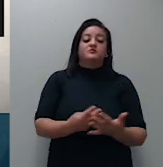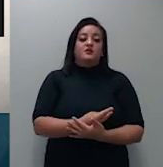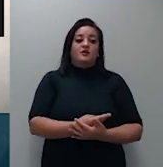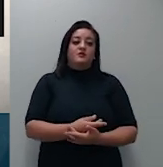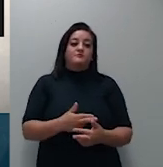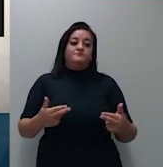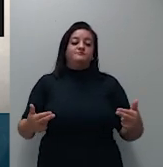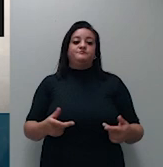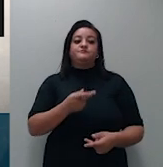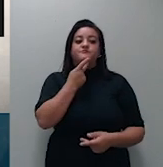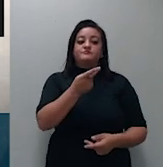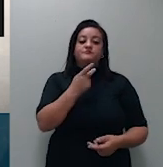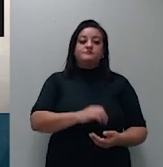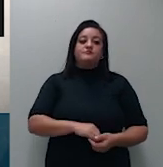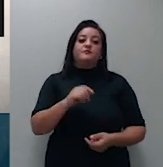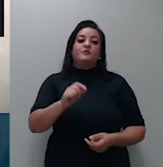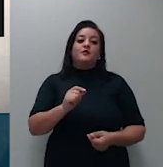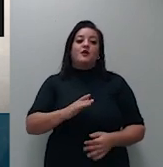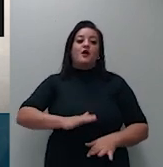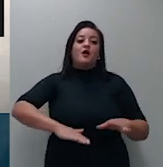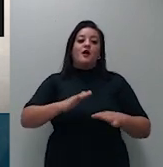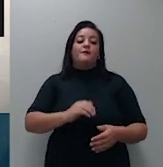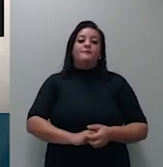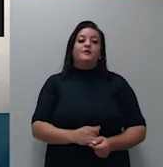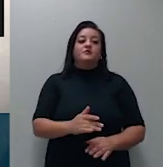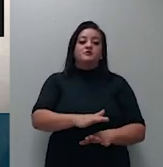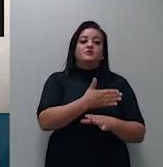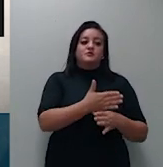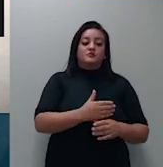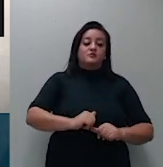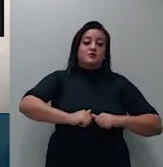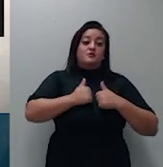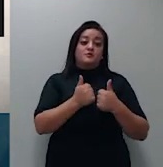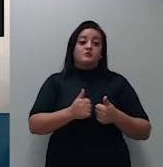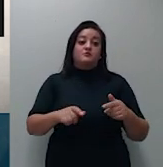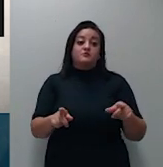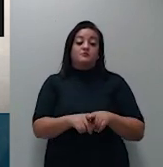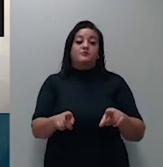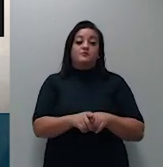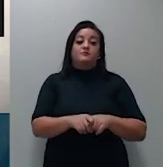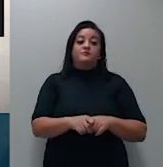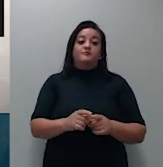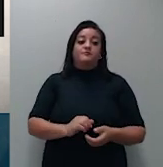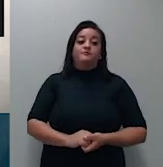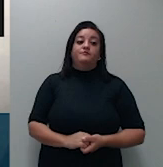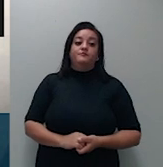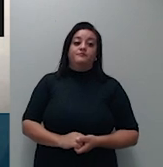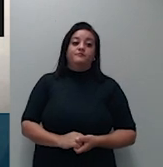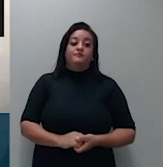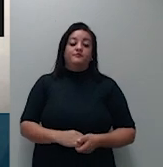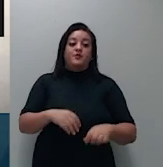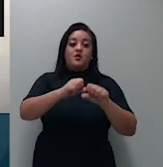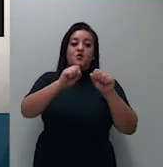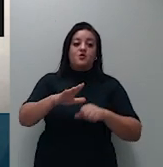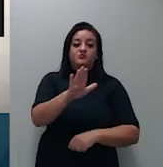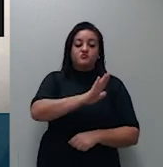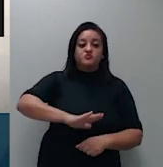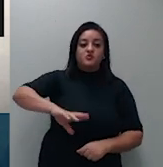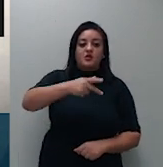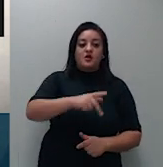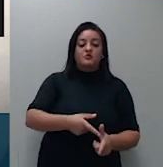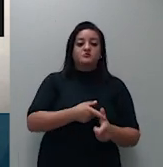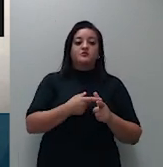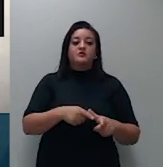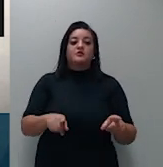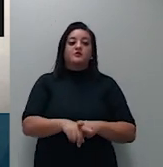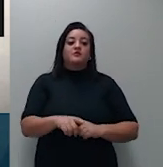erro material na afirmação de que apesar de excluído da recuperação do quadro geral